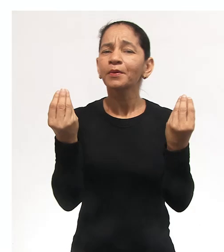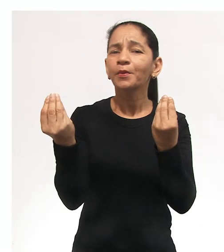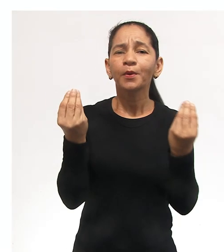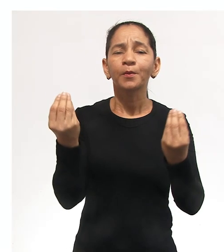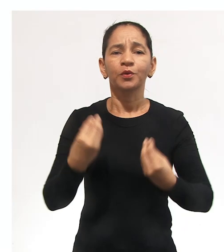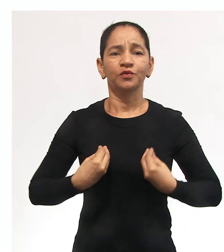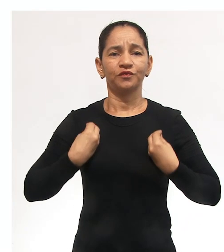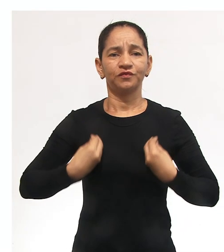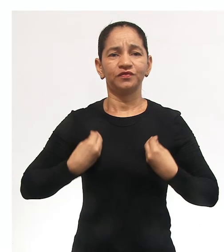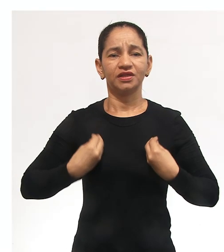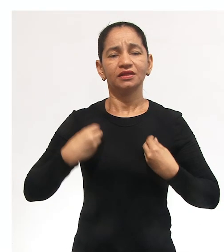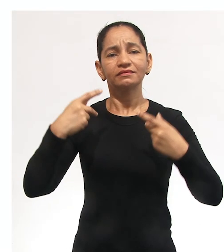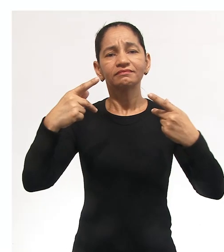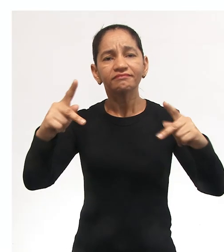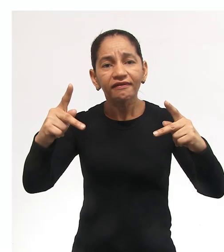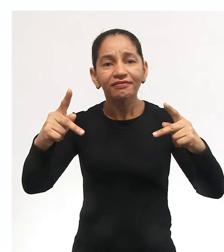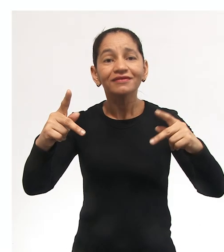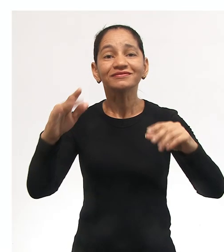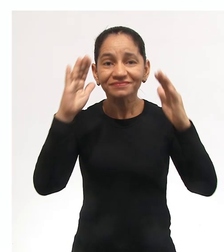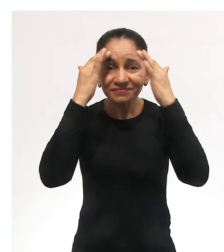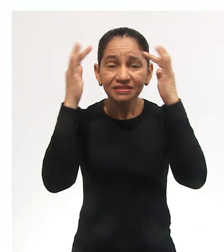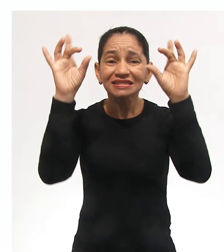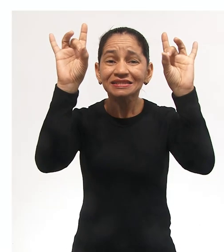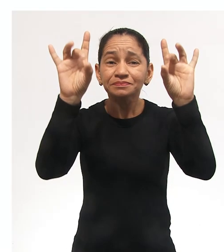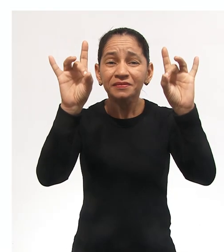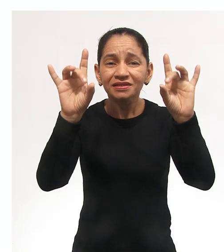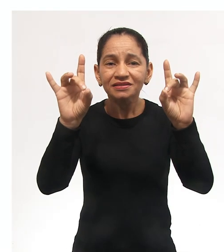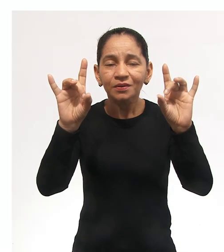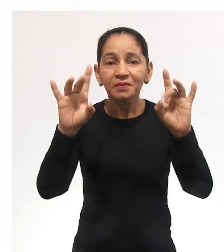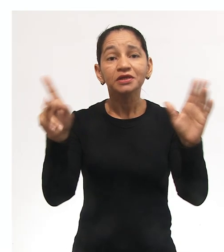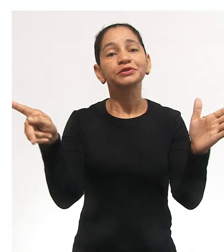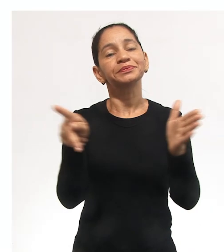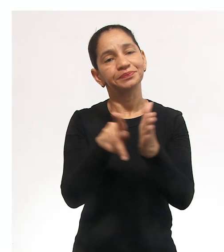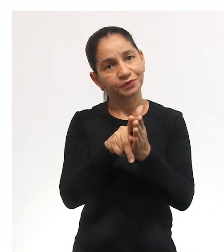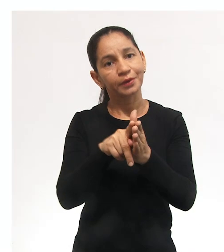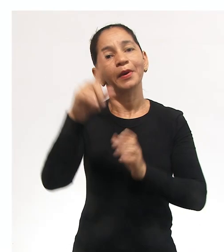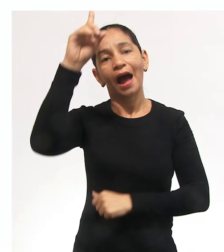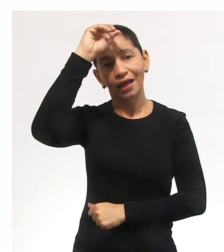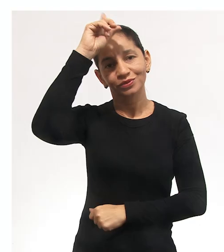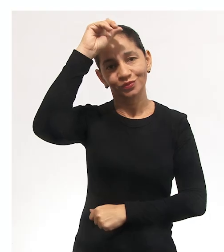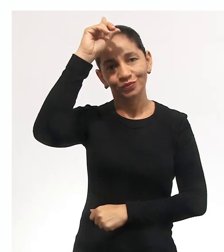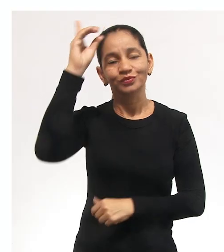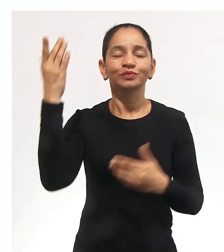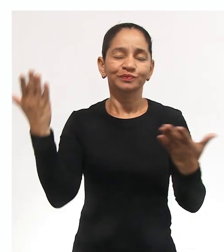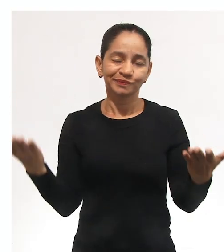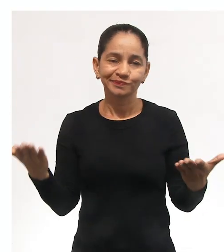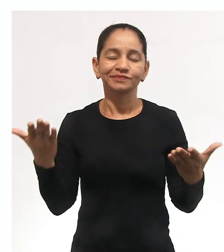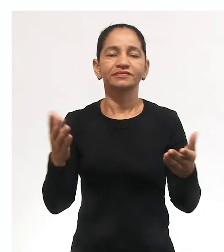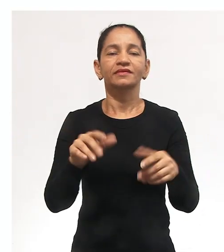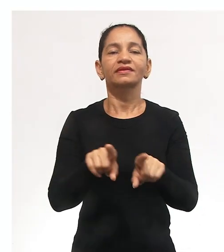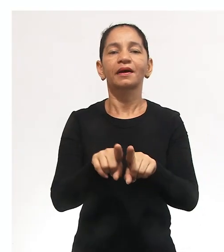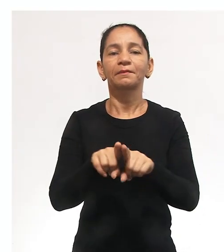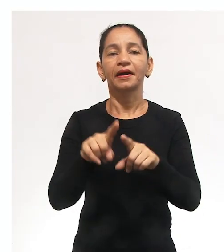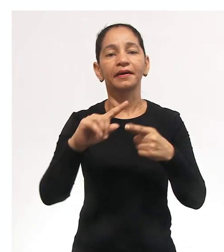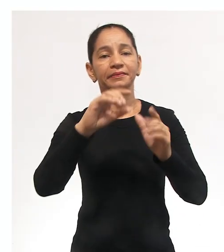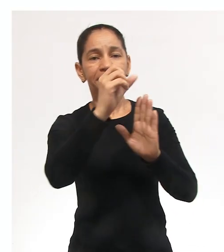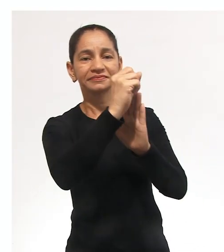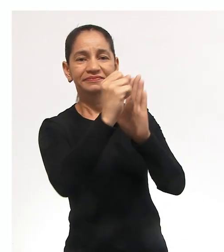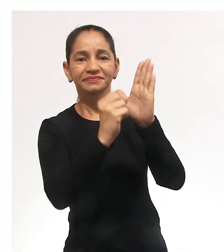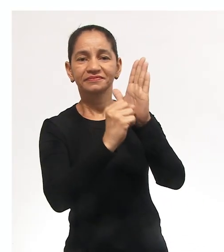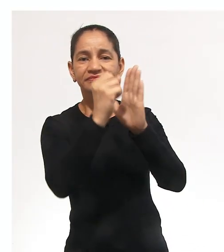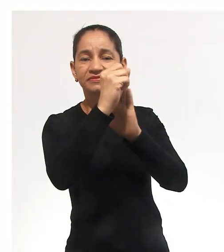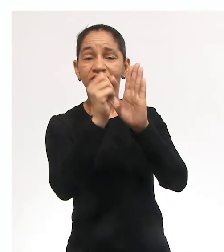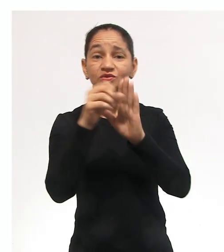própria condição de vida, especialmente para adultos. Século XXI,